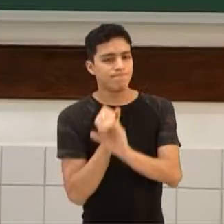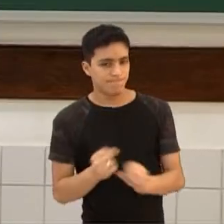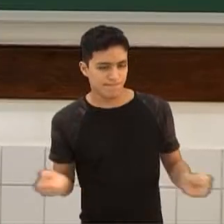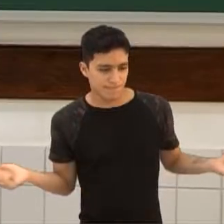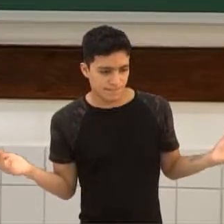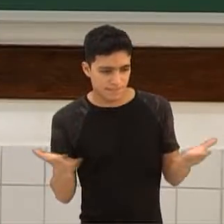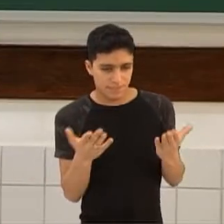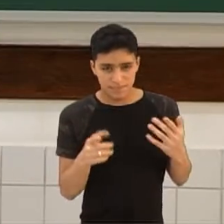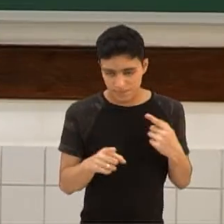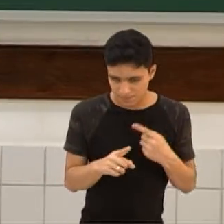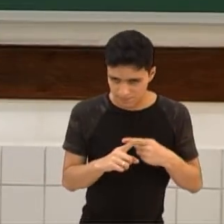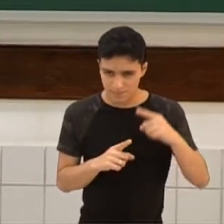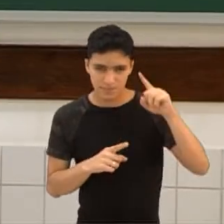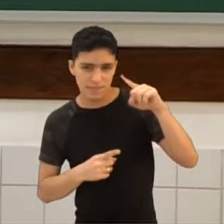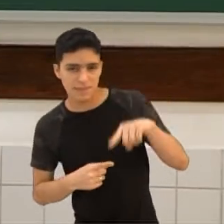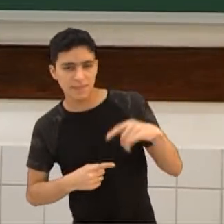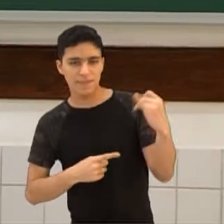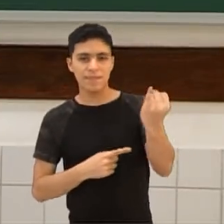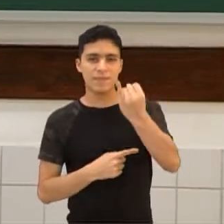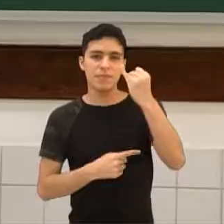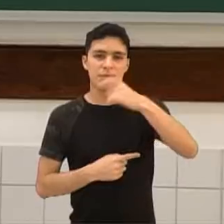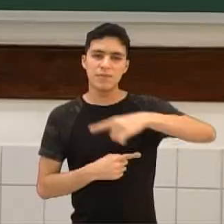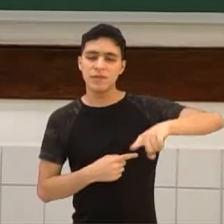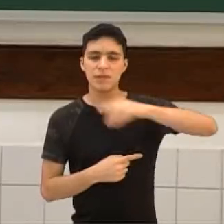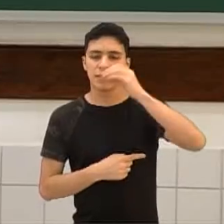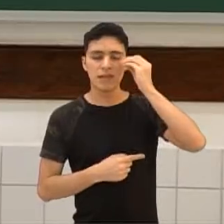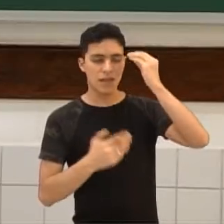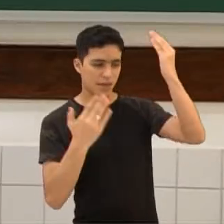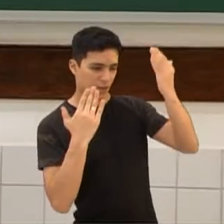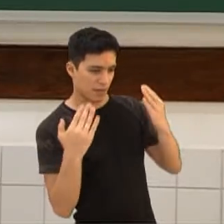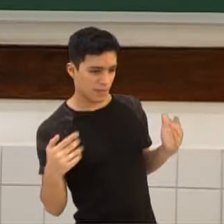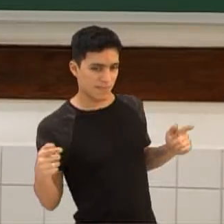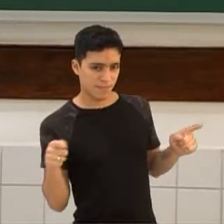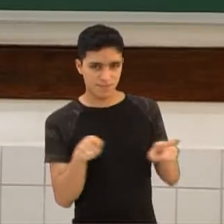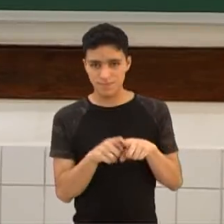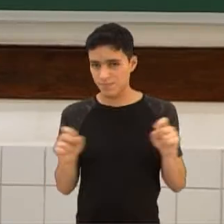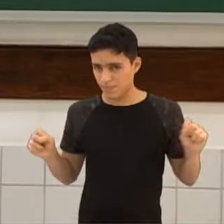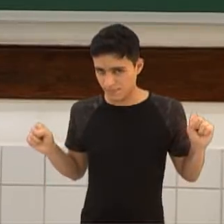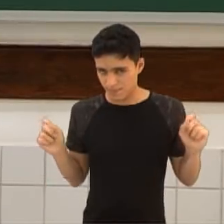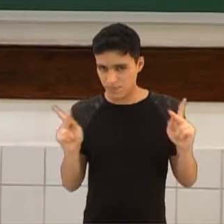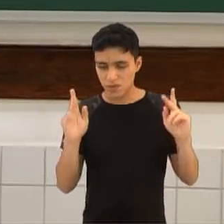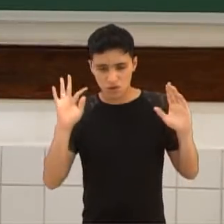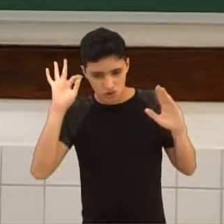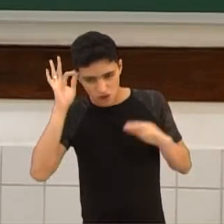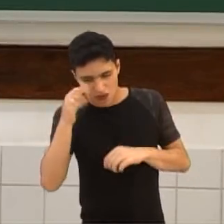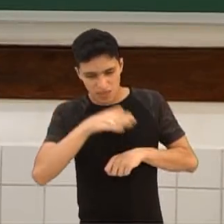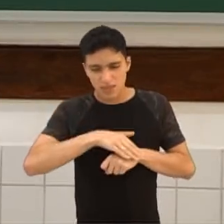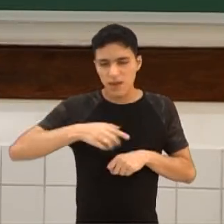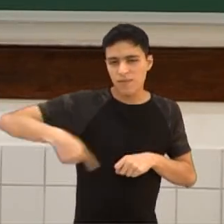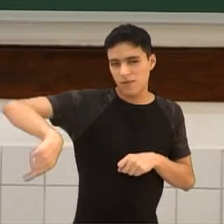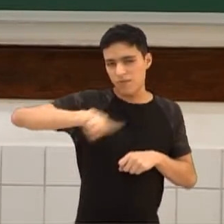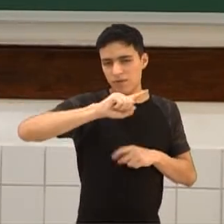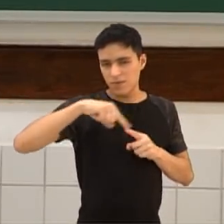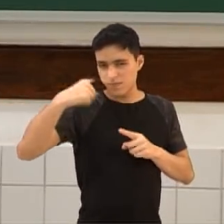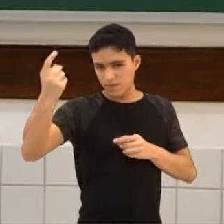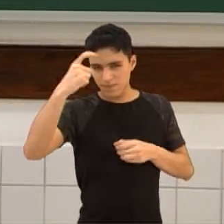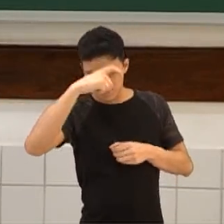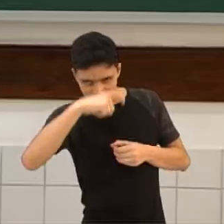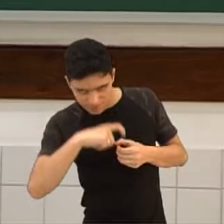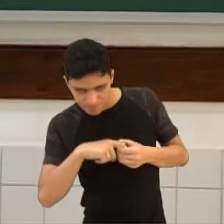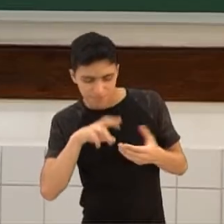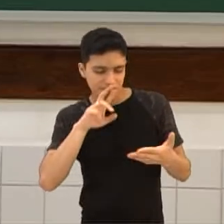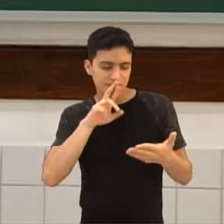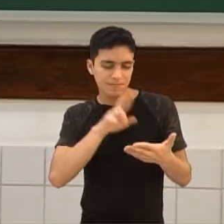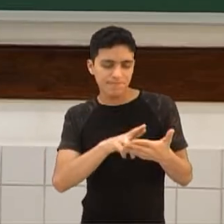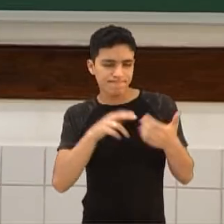porque afinal é importante a gente fazer esse tipo de análise também, ok? Eu vou dar um bom tempo para vocês e daqui a pouco a gente volta para